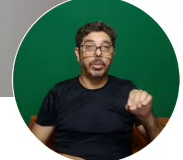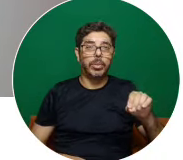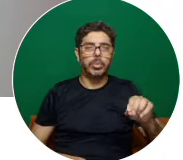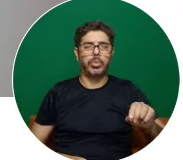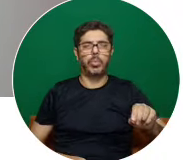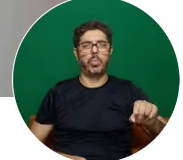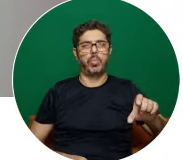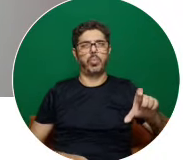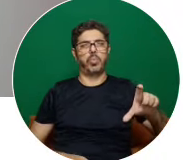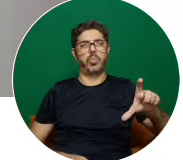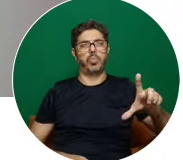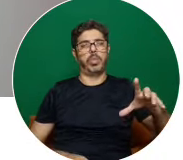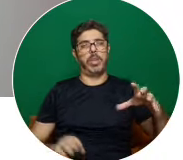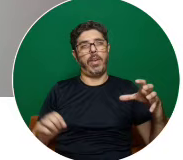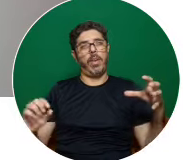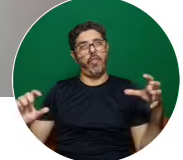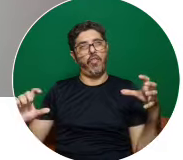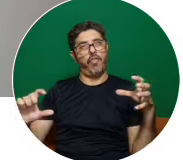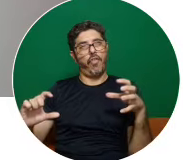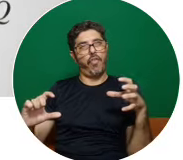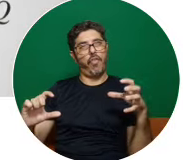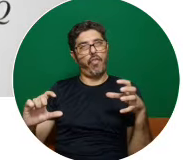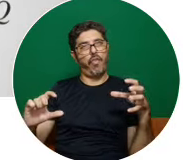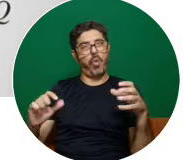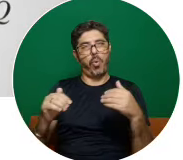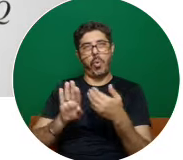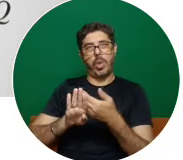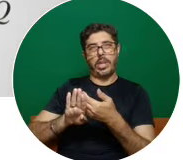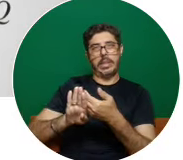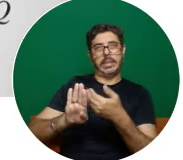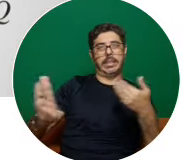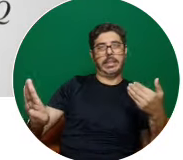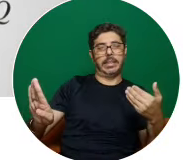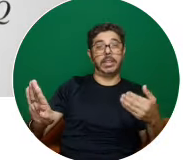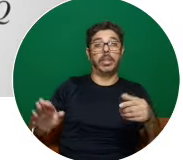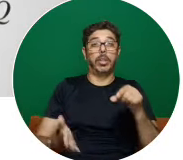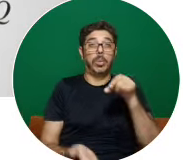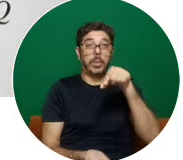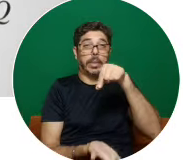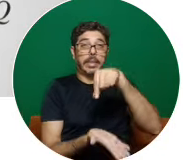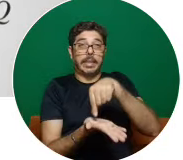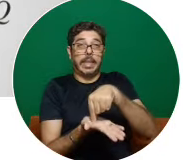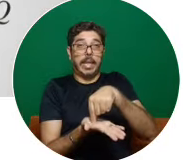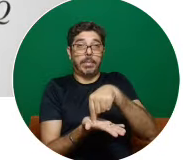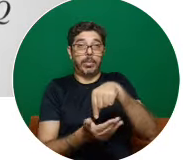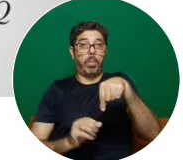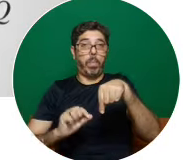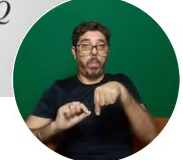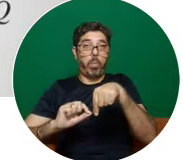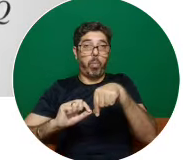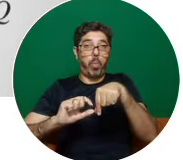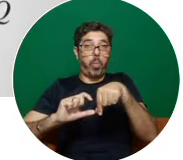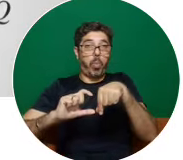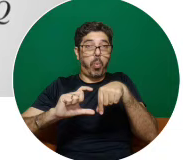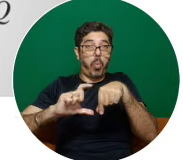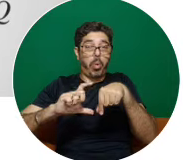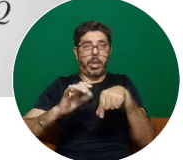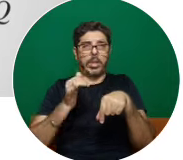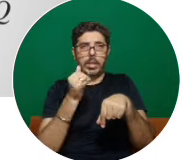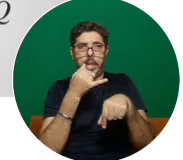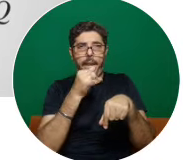nas novas cargas que tentam chegar ao eletrodo. Nesse ponto, o capacitor está completamente carregado. A sua